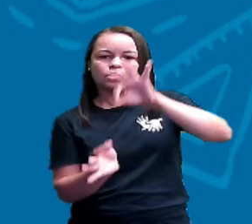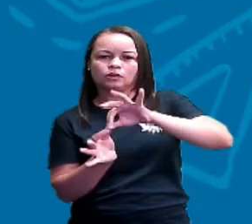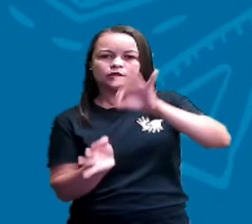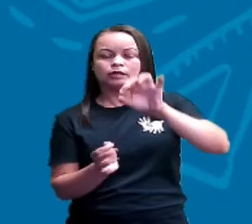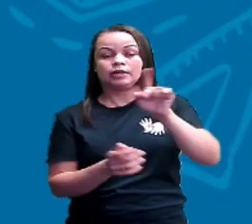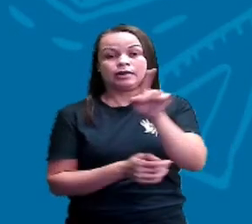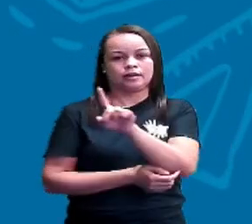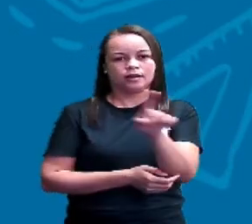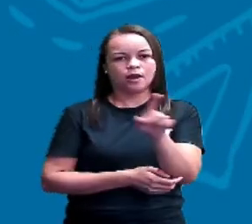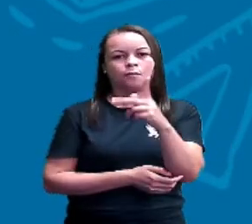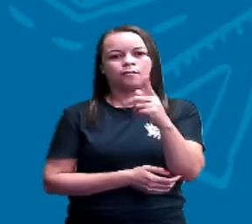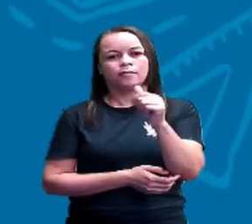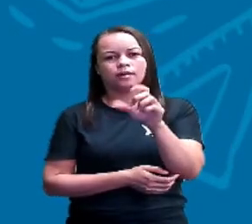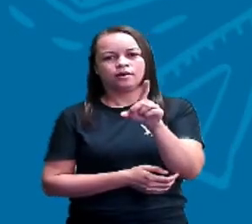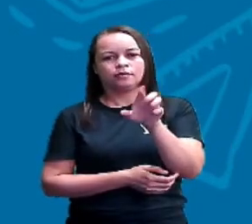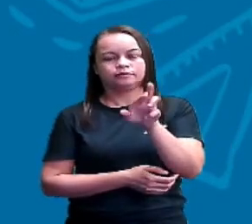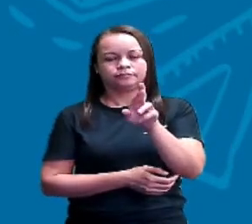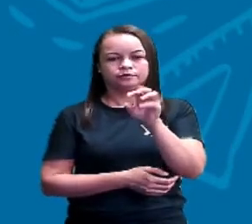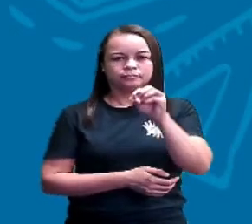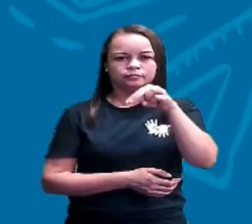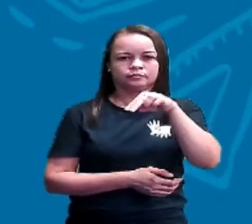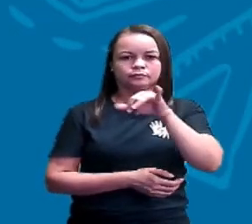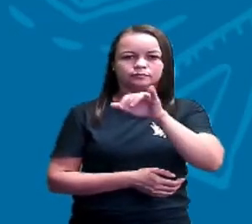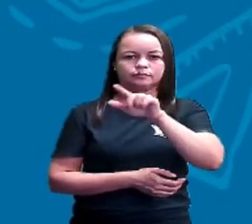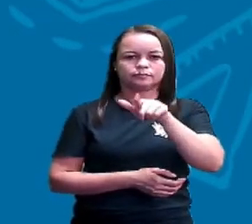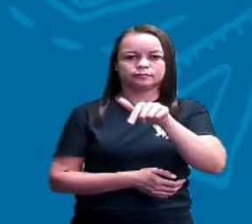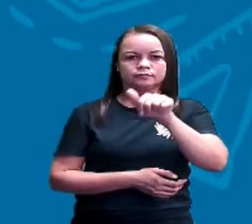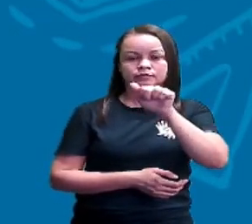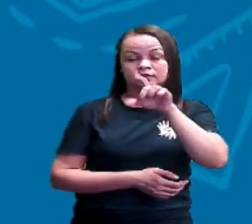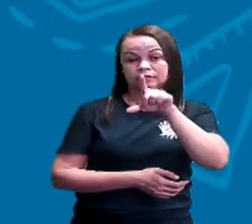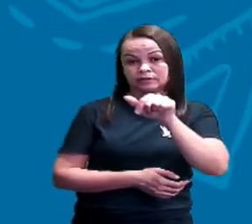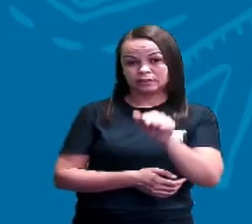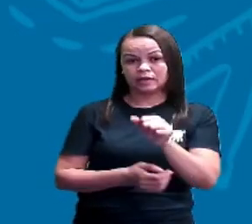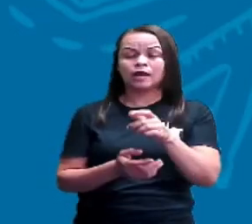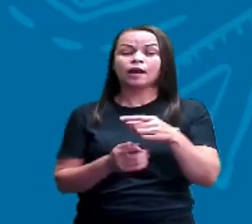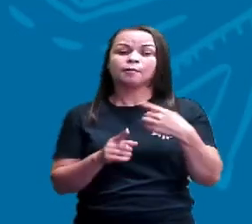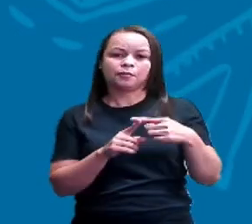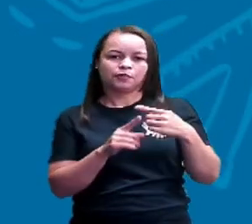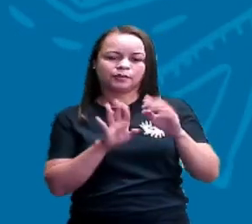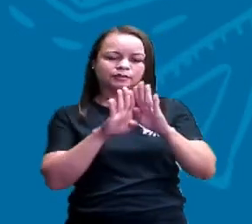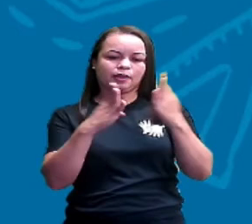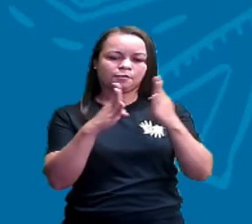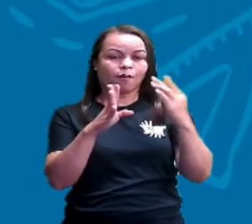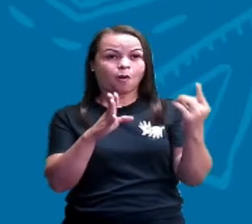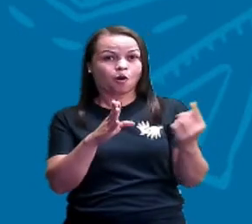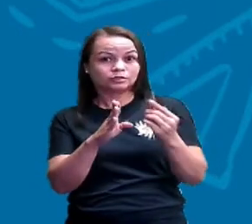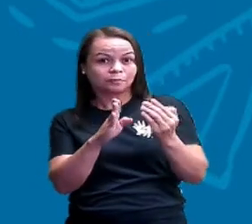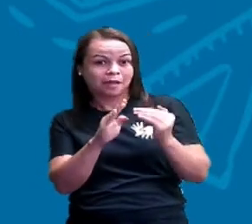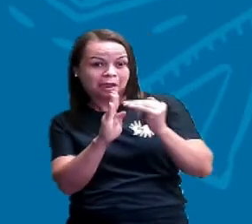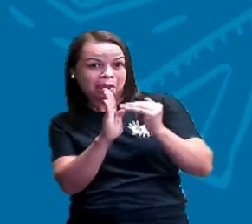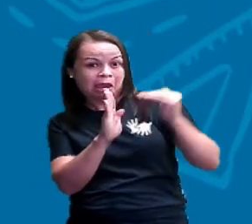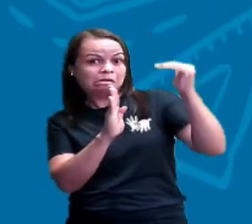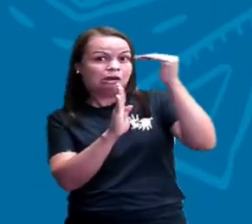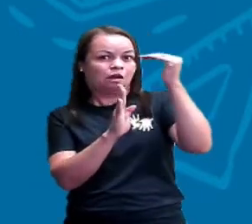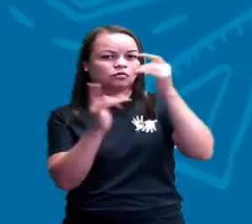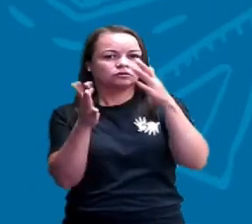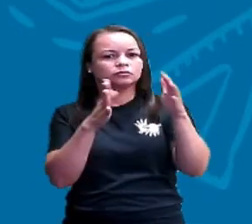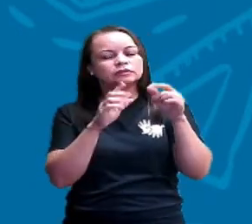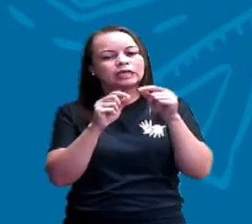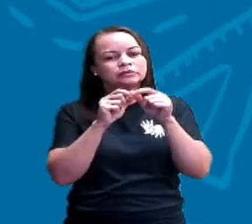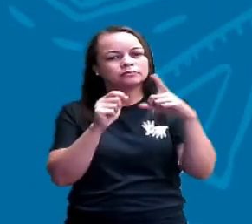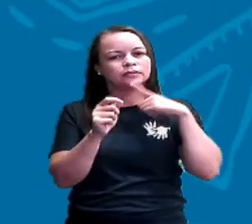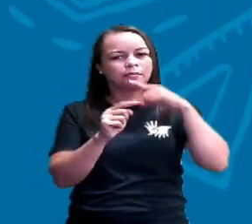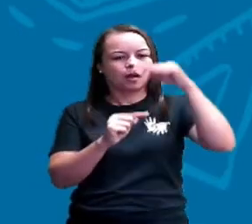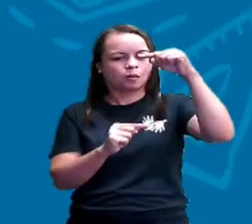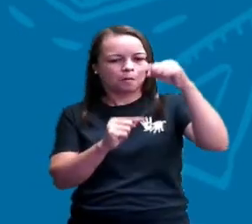não padronizada, porque tem portas maiores, né, mais altas, tem portas menores, então ela não pode